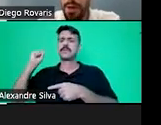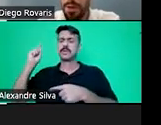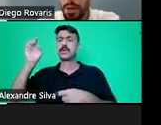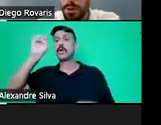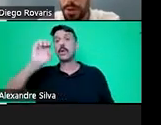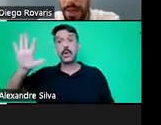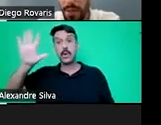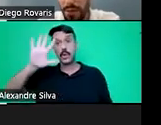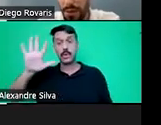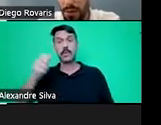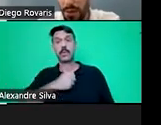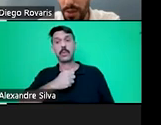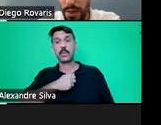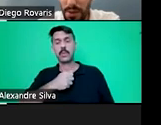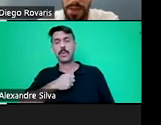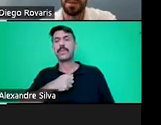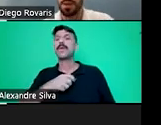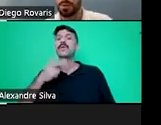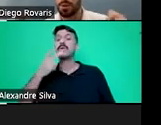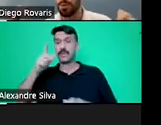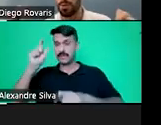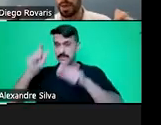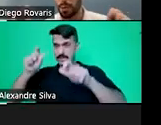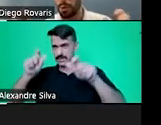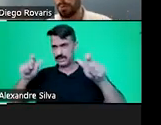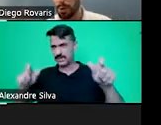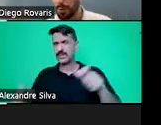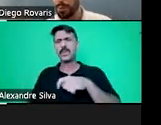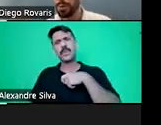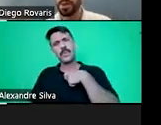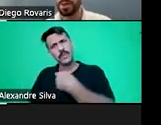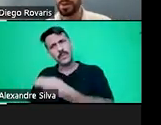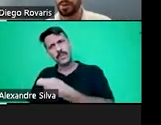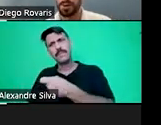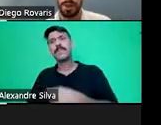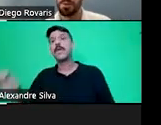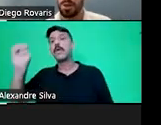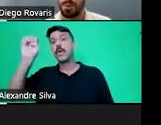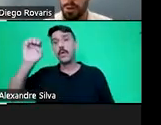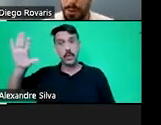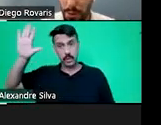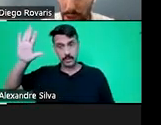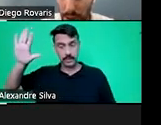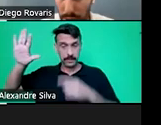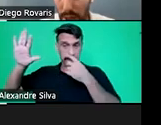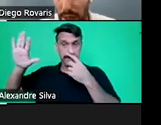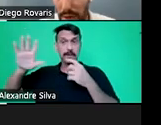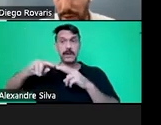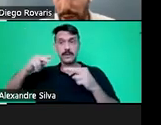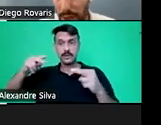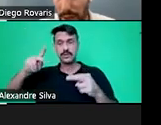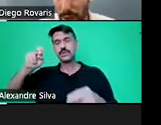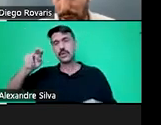grande, e quando a gente considera indivíduos que seriam classificados como europeu, ou que tem um genoma europeu, a